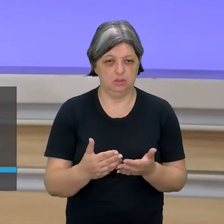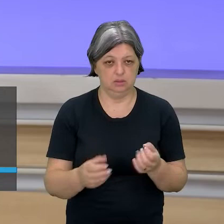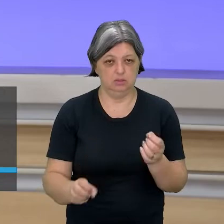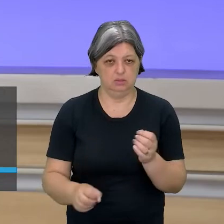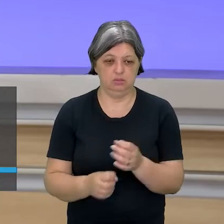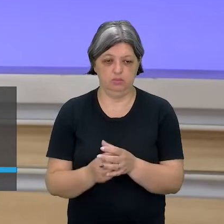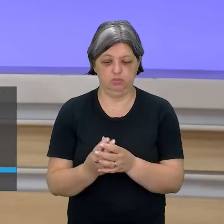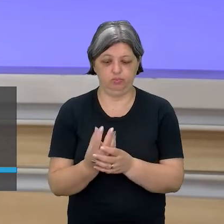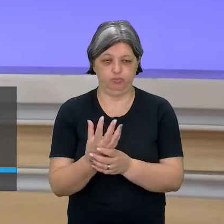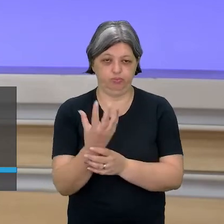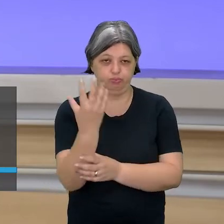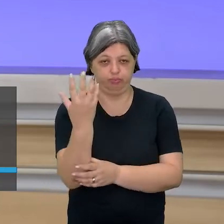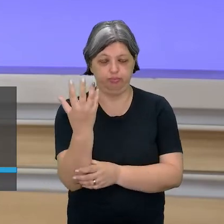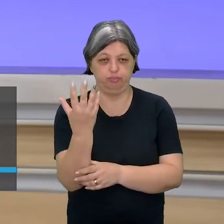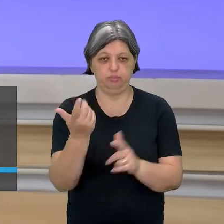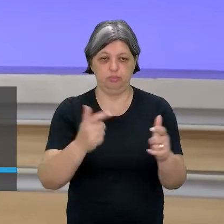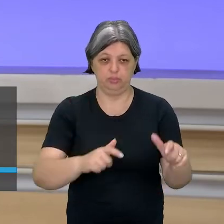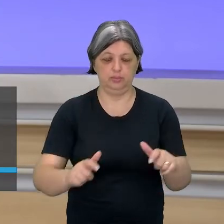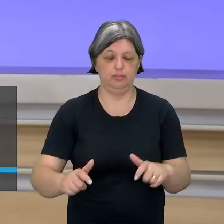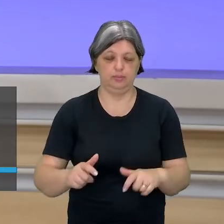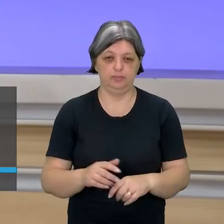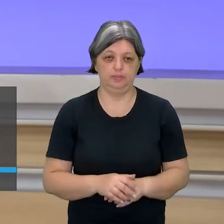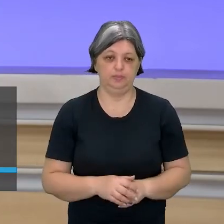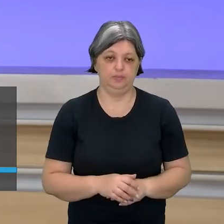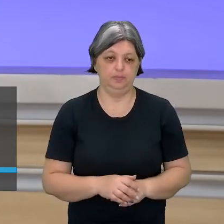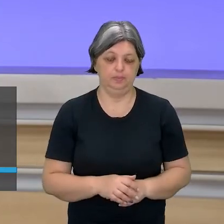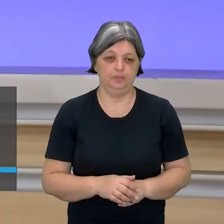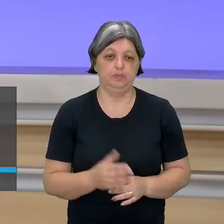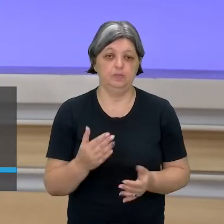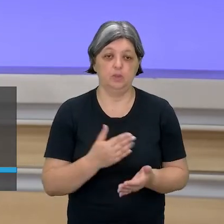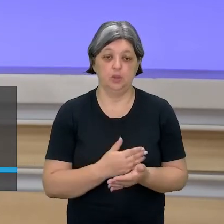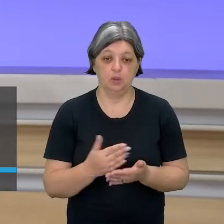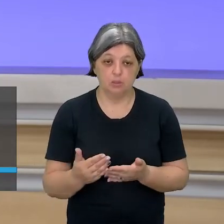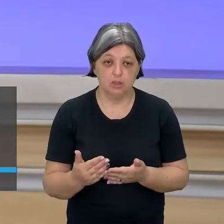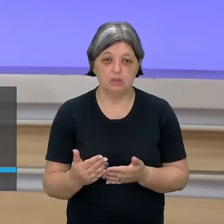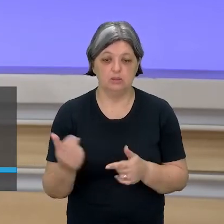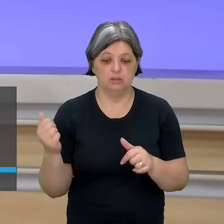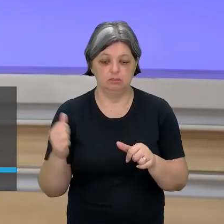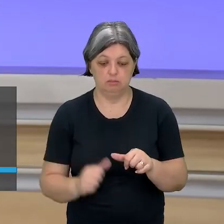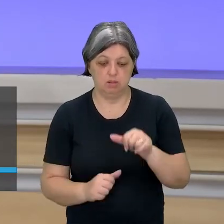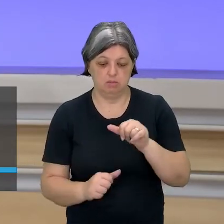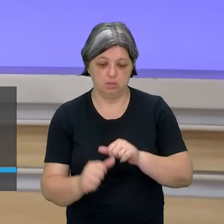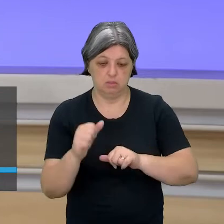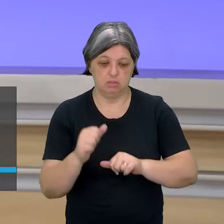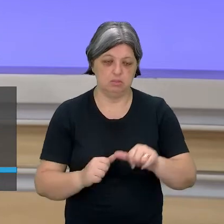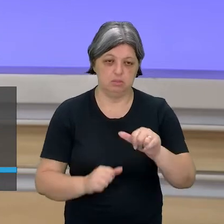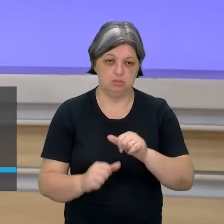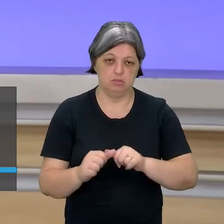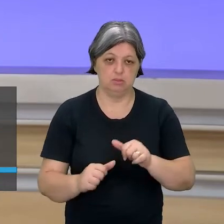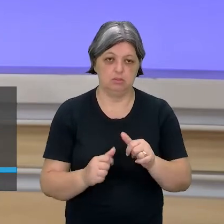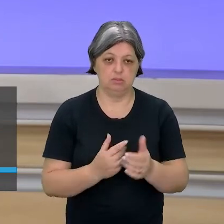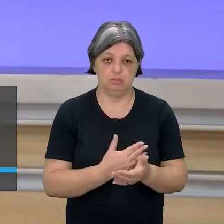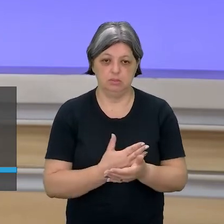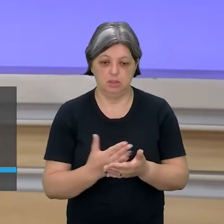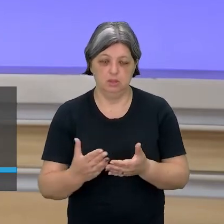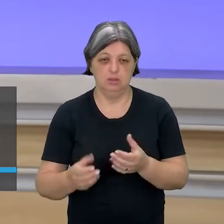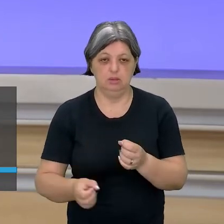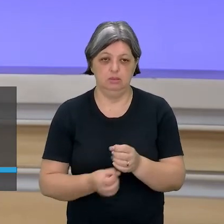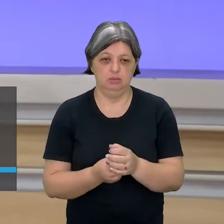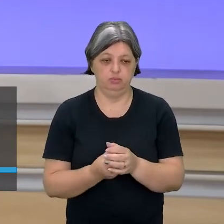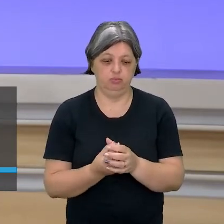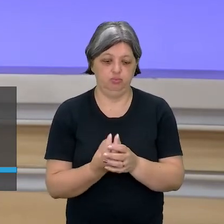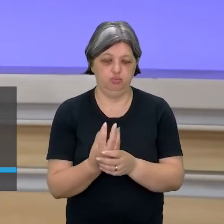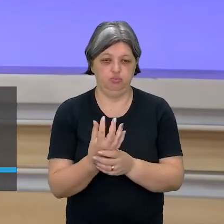lugares. Essas comunidades, então, né, elas começam a se reconstruir, e aí, nesse caso, quando